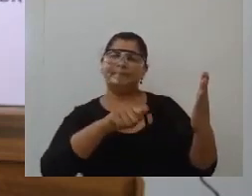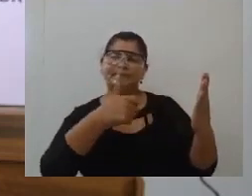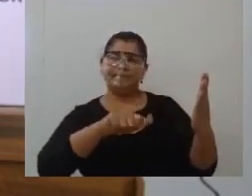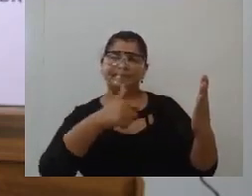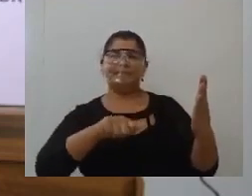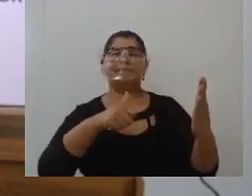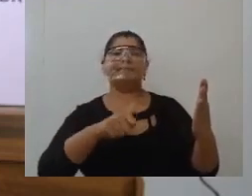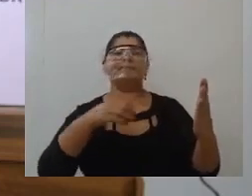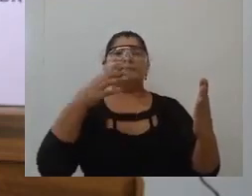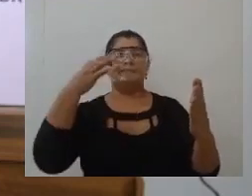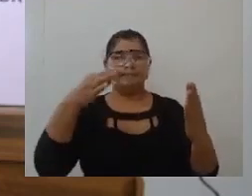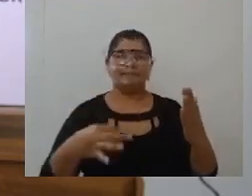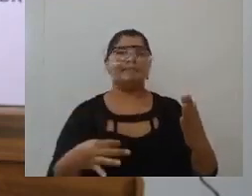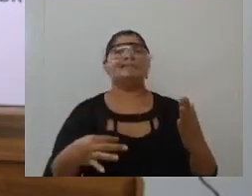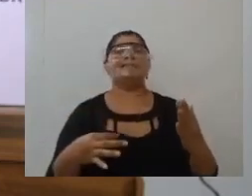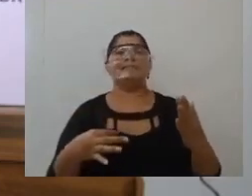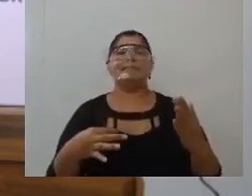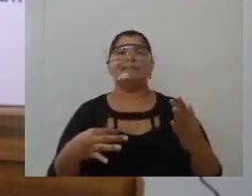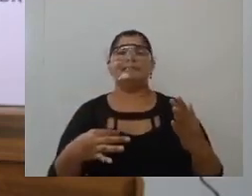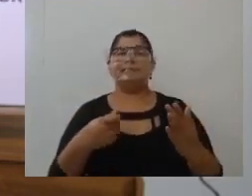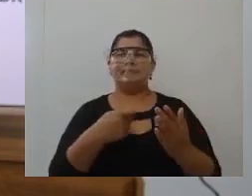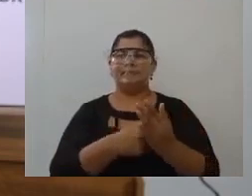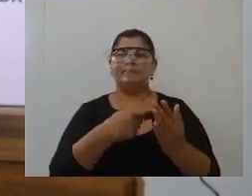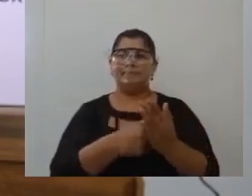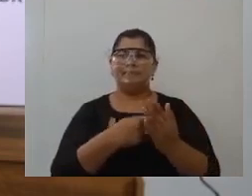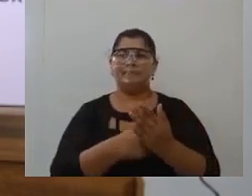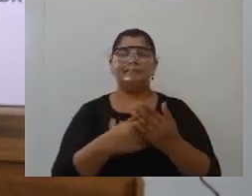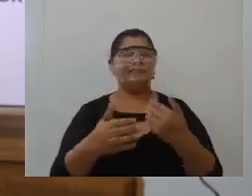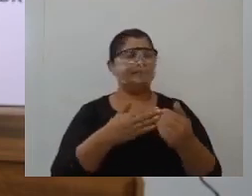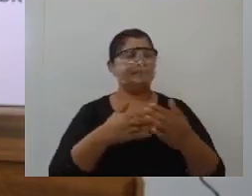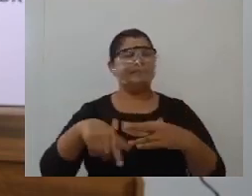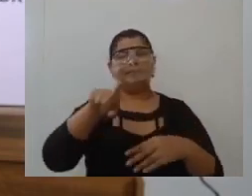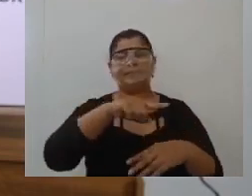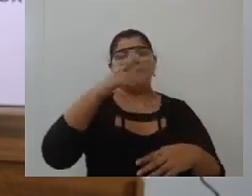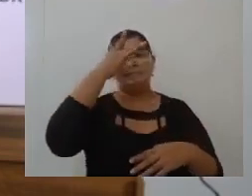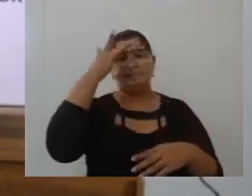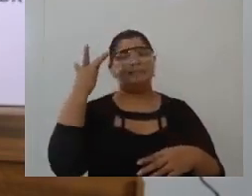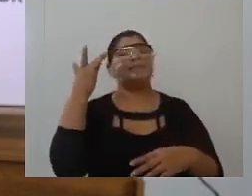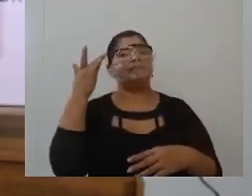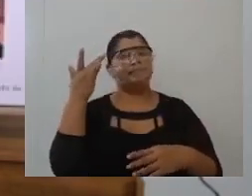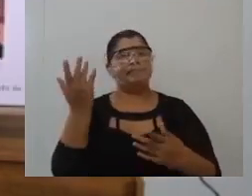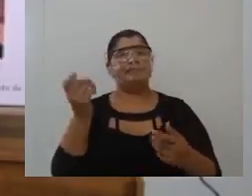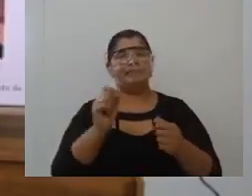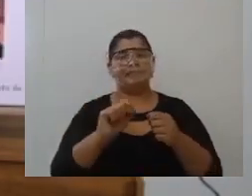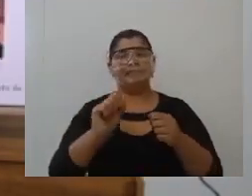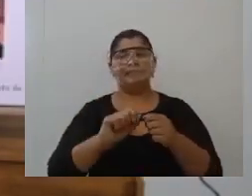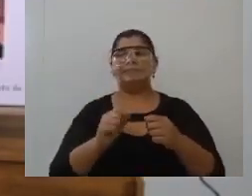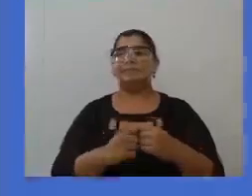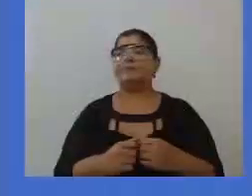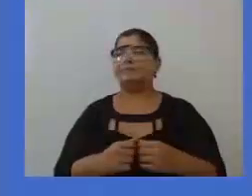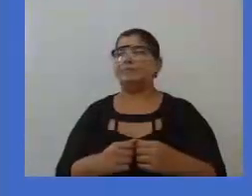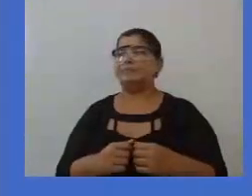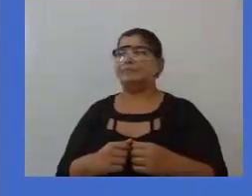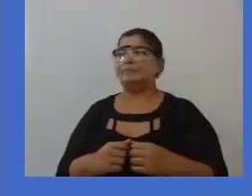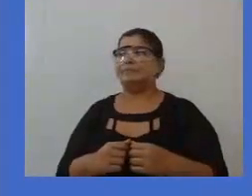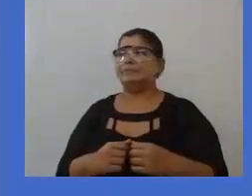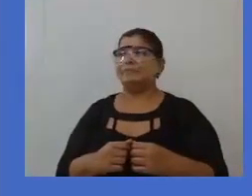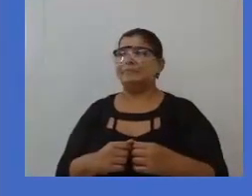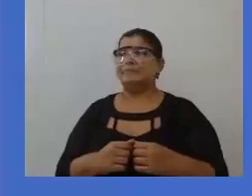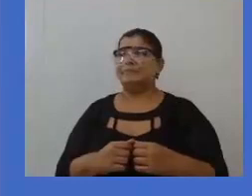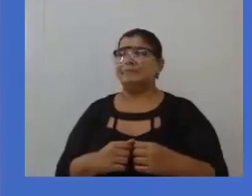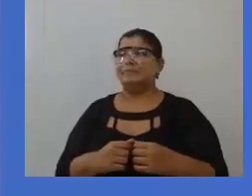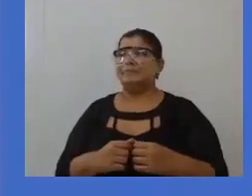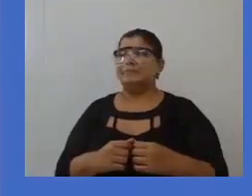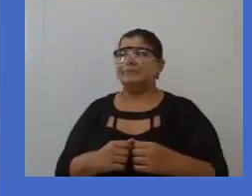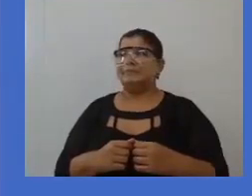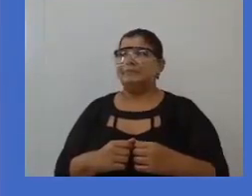são duas coisas obrigatórias para qualquer um de nós, leitores, nos dias de hoje. Bem, o que vocês estão vendo